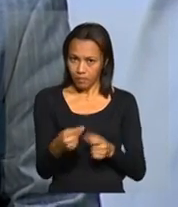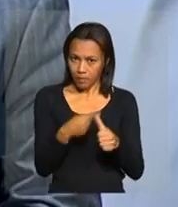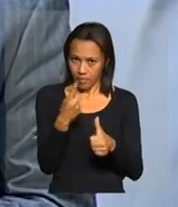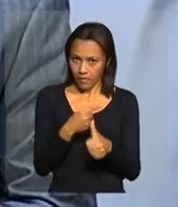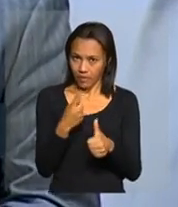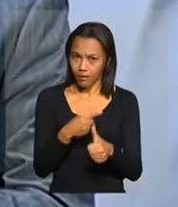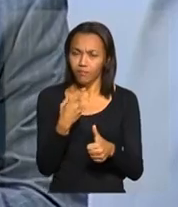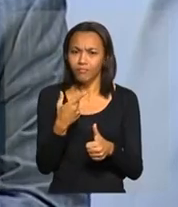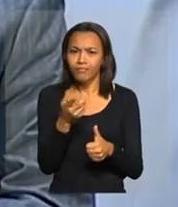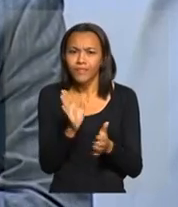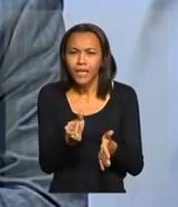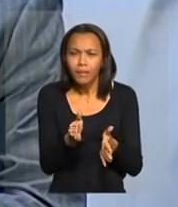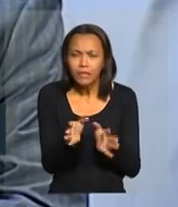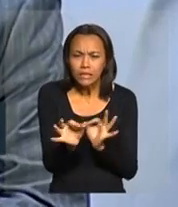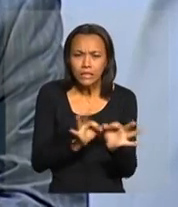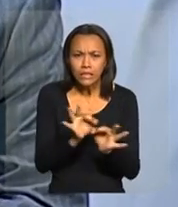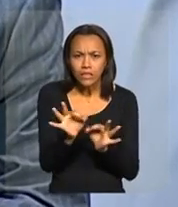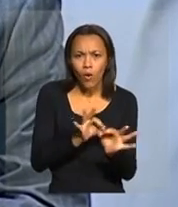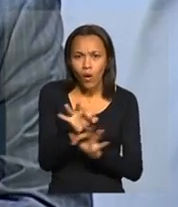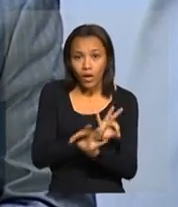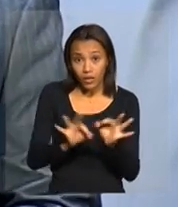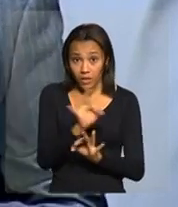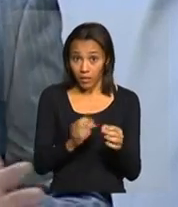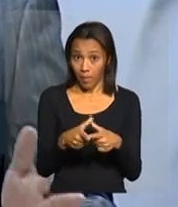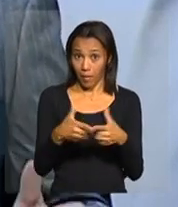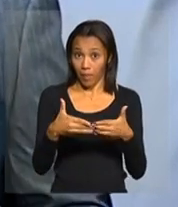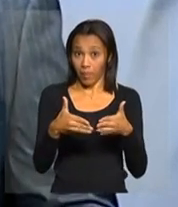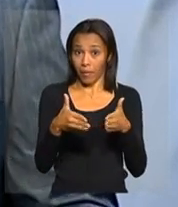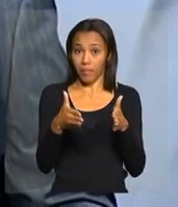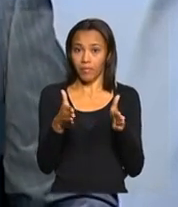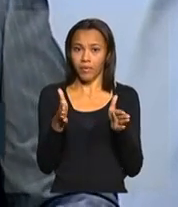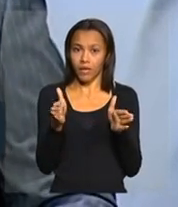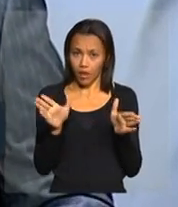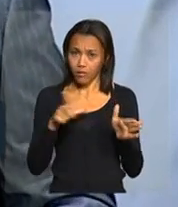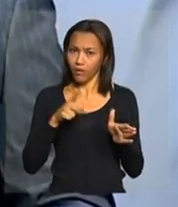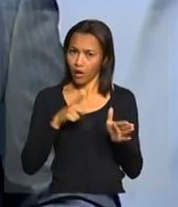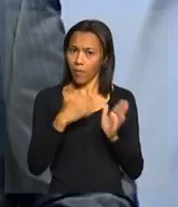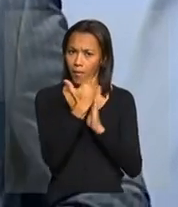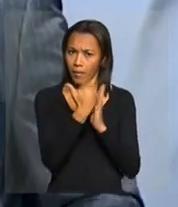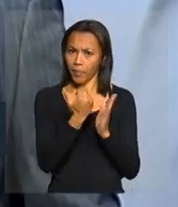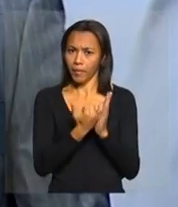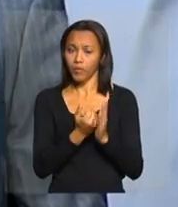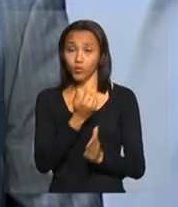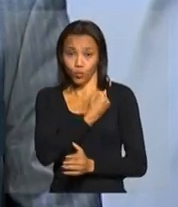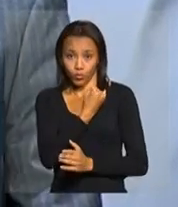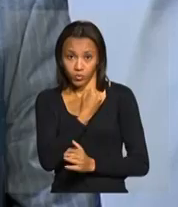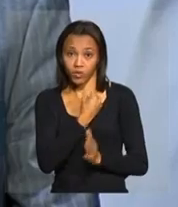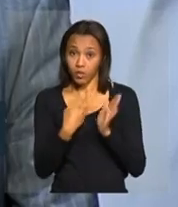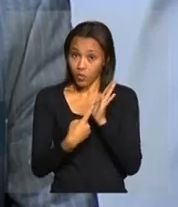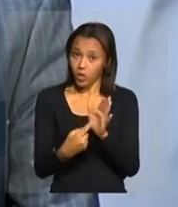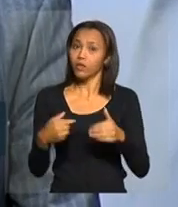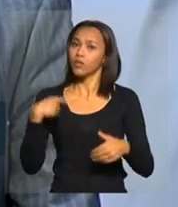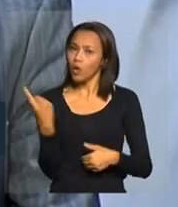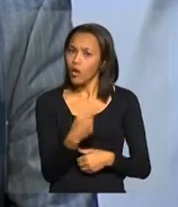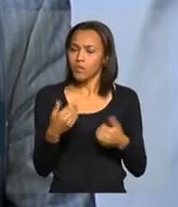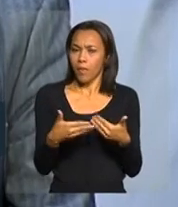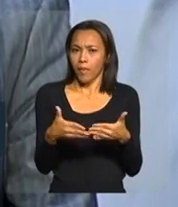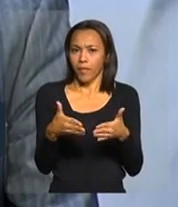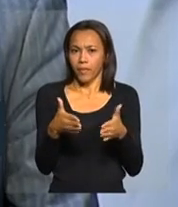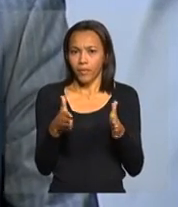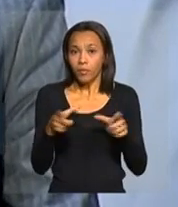a capacidade de estruturar serviços para ampliar o número de transplantes. Os nossos dados têm mostrado que nós temos ampliado um